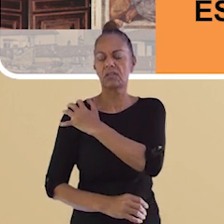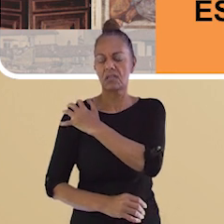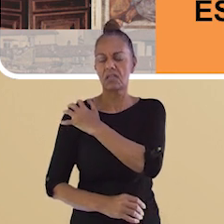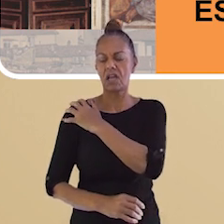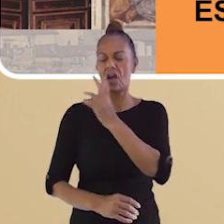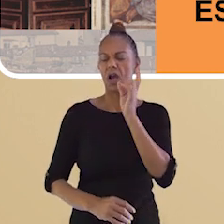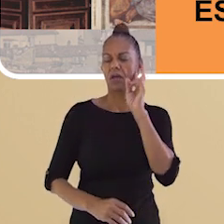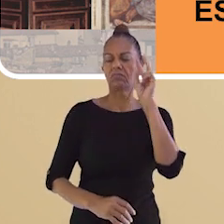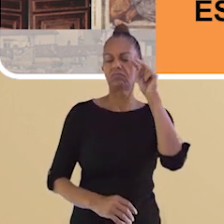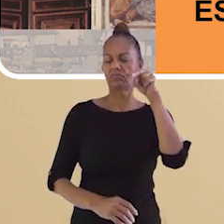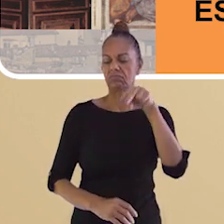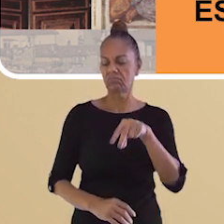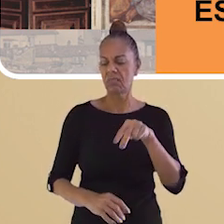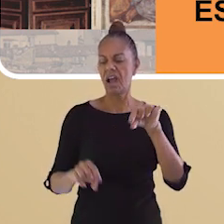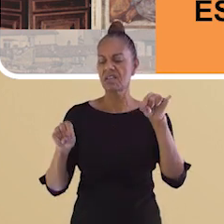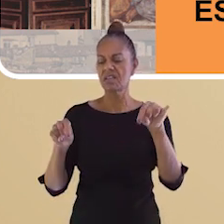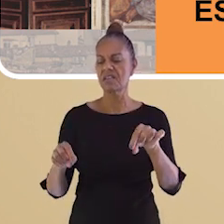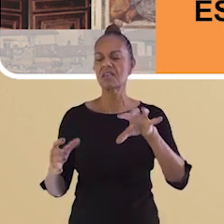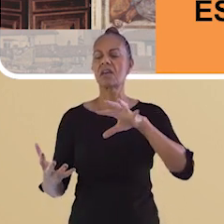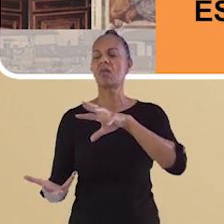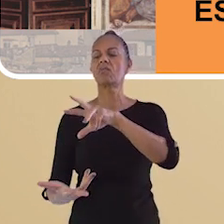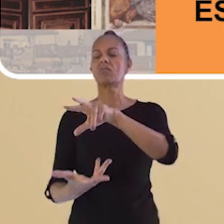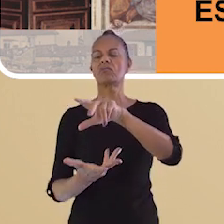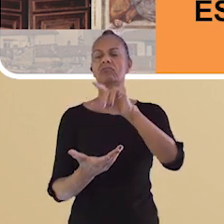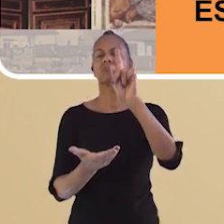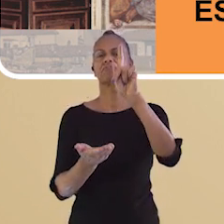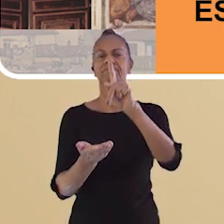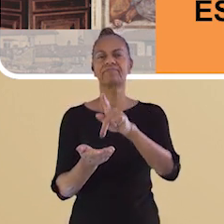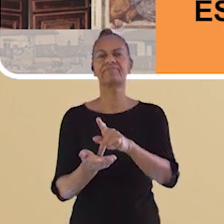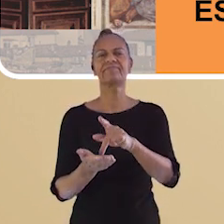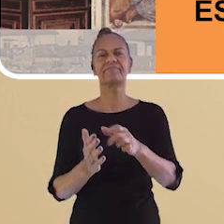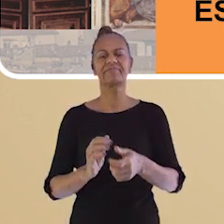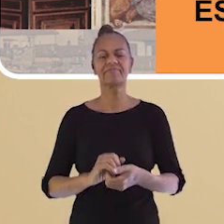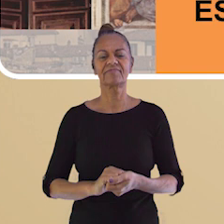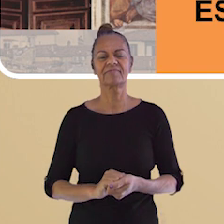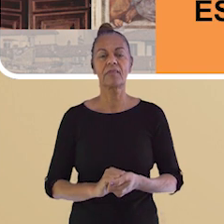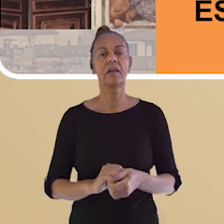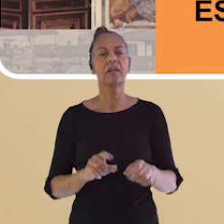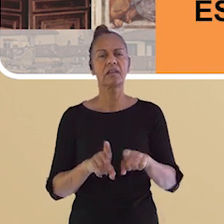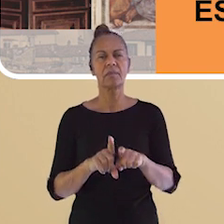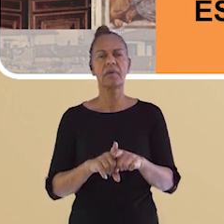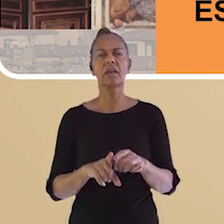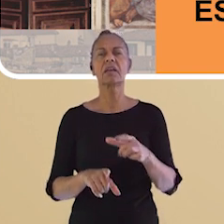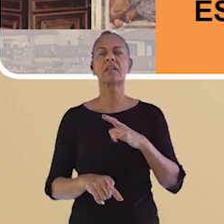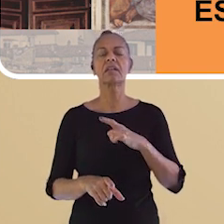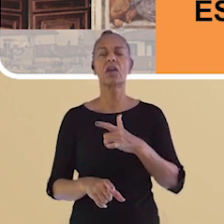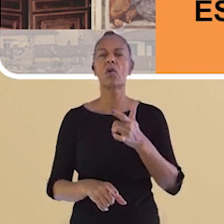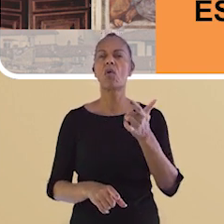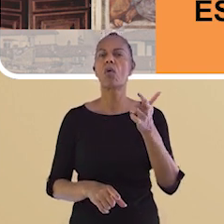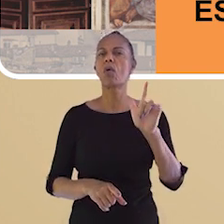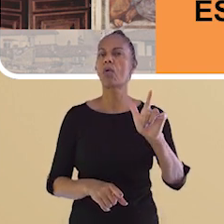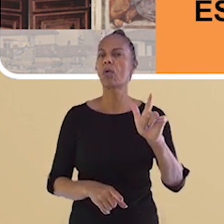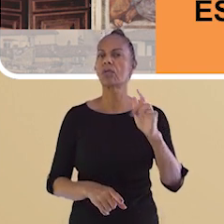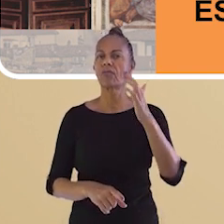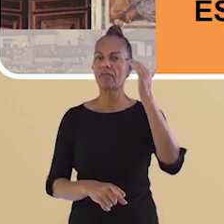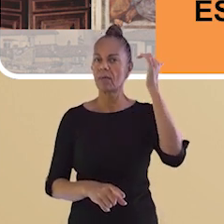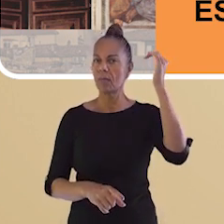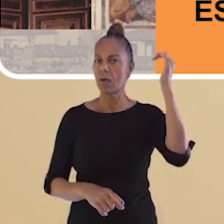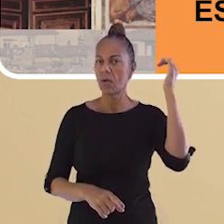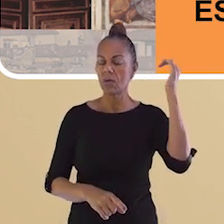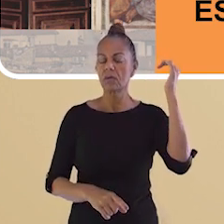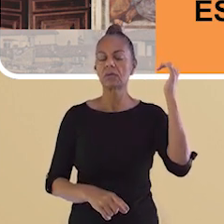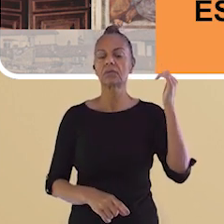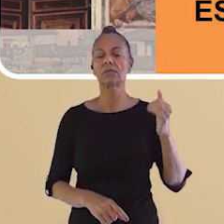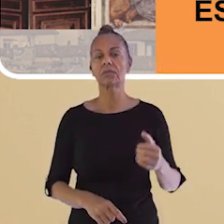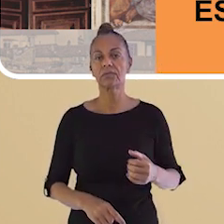cedo, Aristóteles aponta para baixo, reforçando a sua ideia de que esse é o mundo real. Além disso, nós temos outros